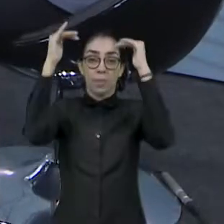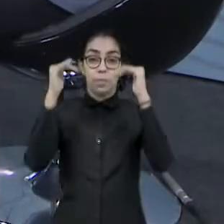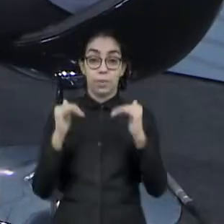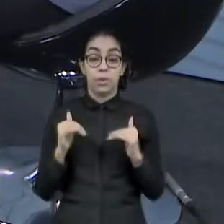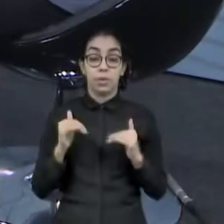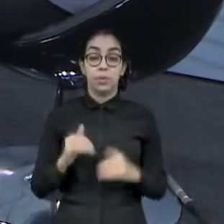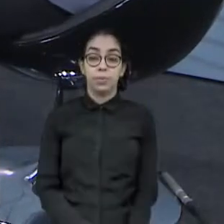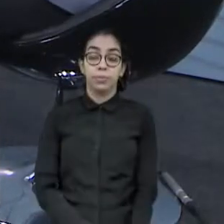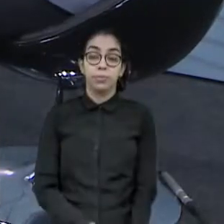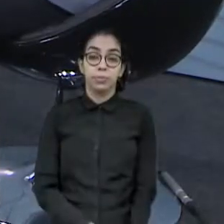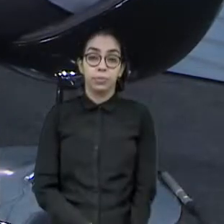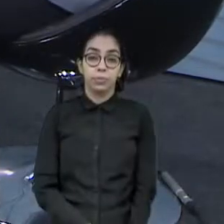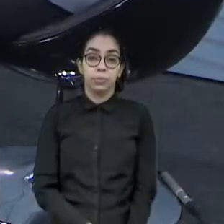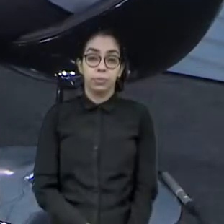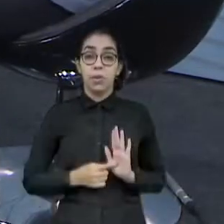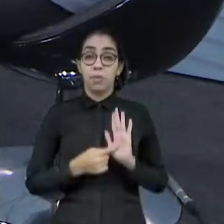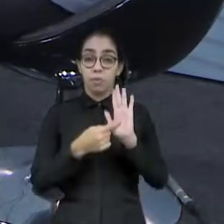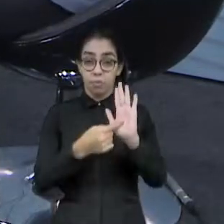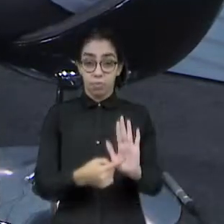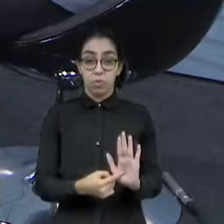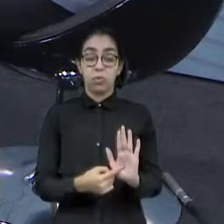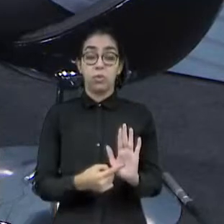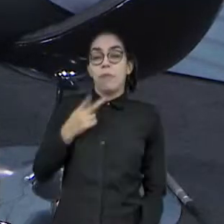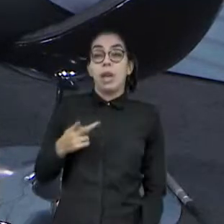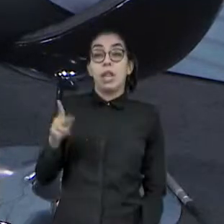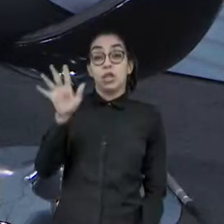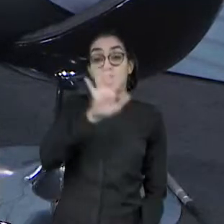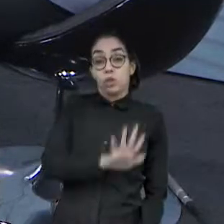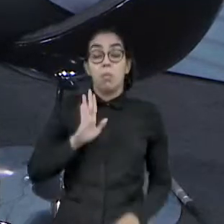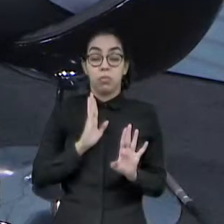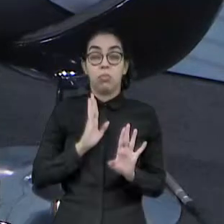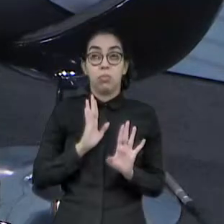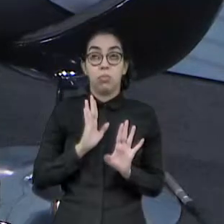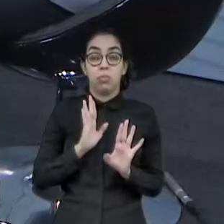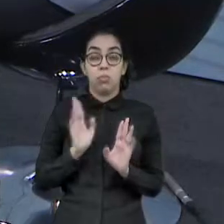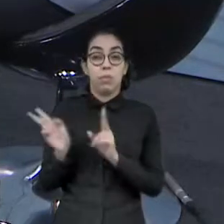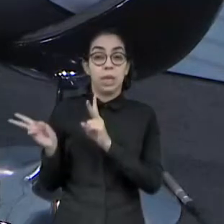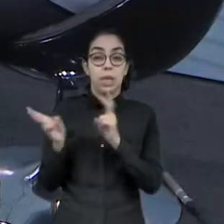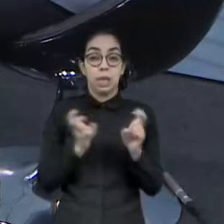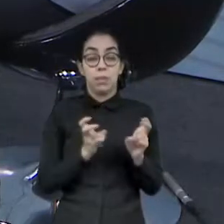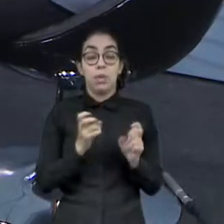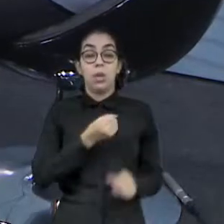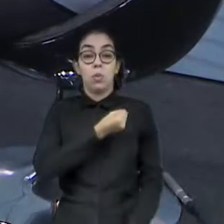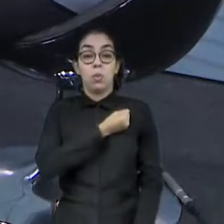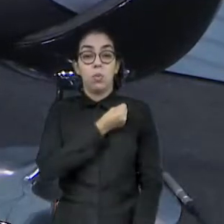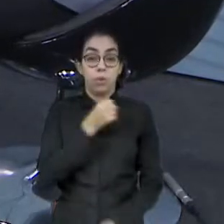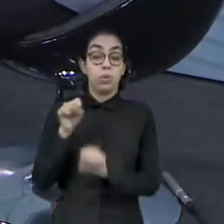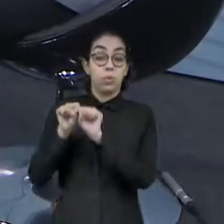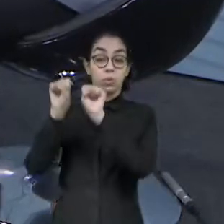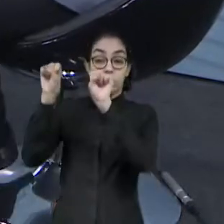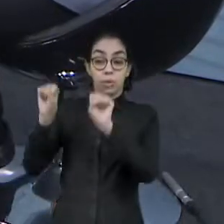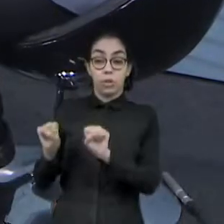Sim. Mas o relatório aí aponta que... Geral, eu né? sei, Davi? Eu fiz um programa com os números, pelo menos lá, são positivos, mas